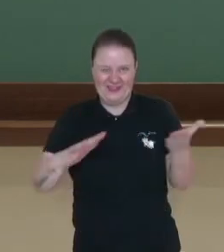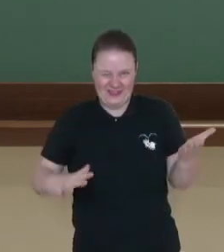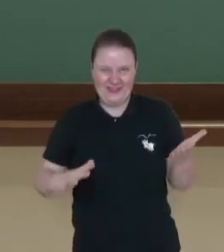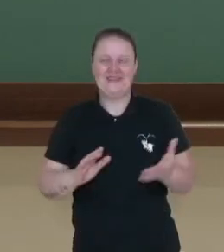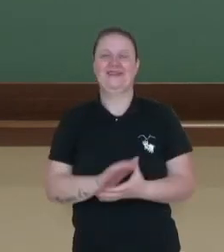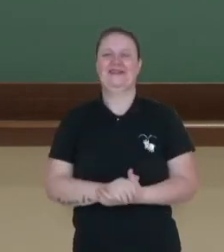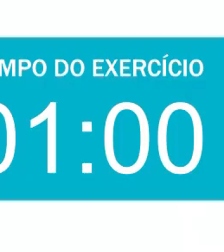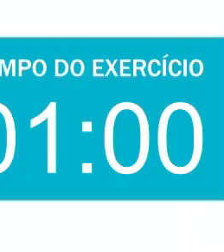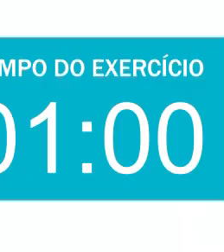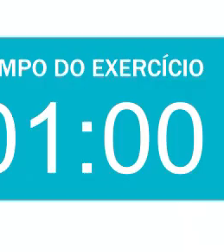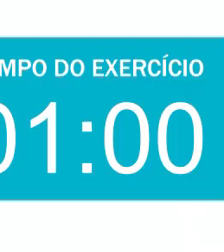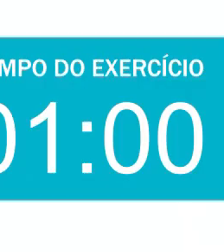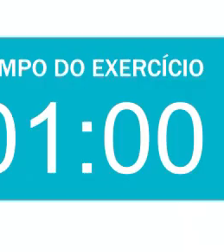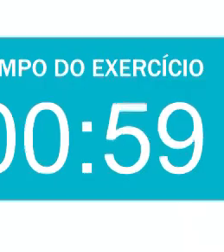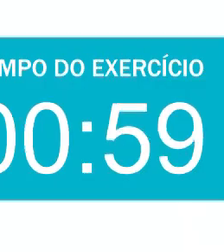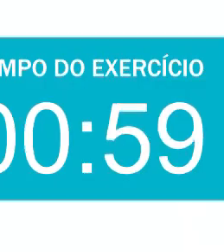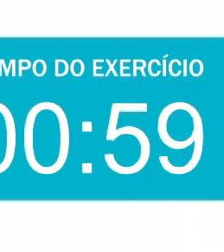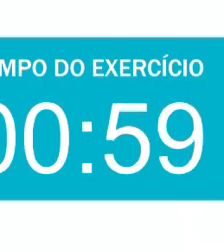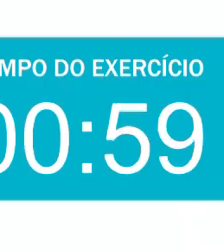juntos.